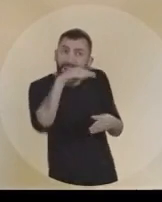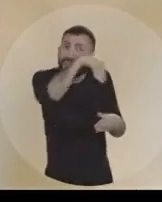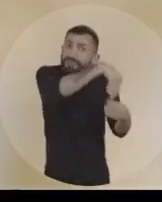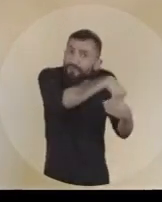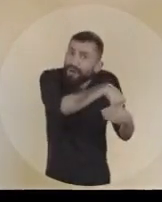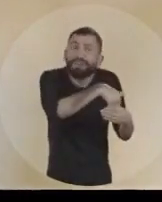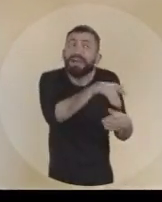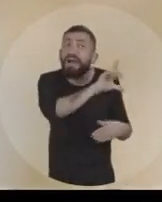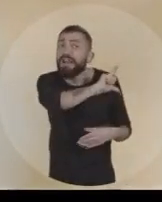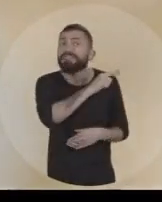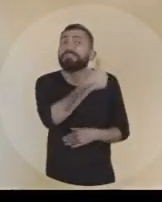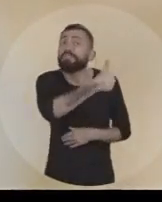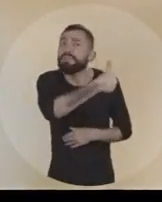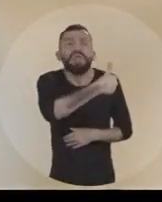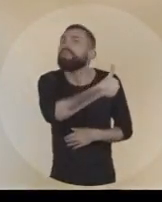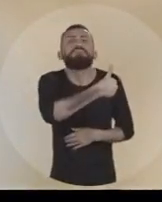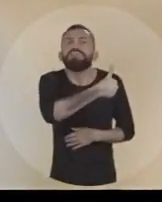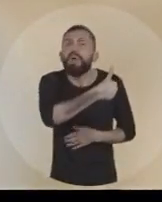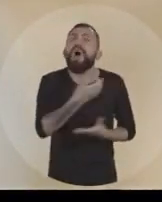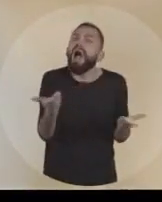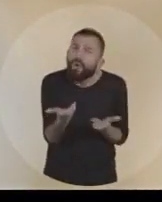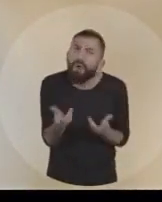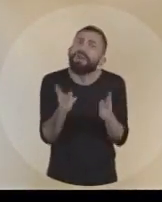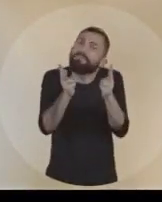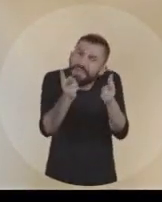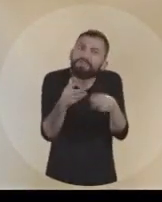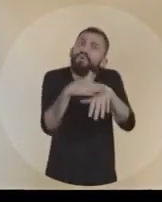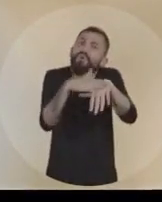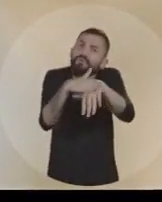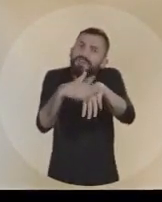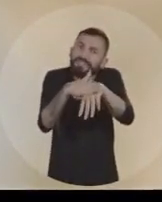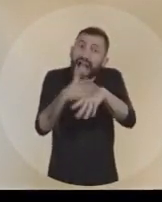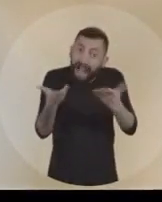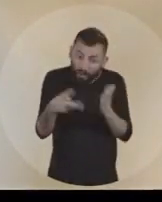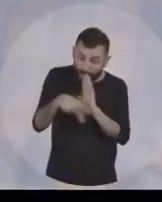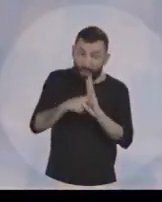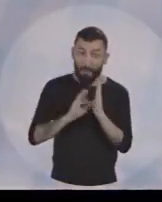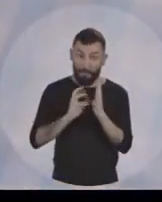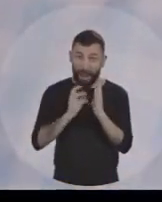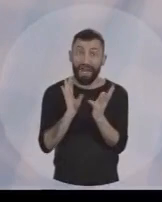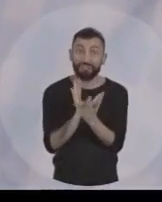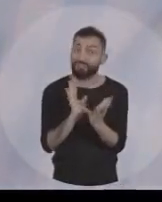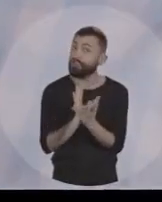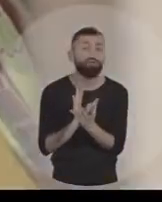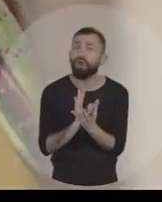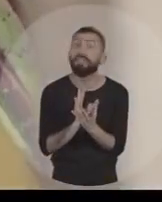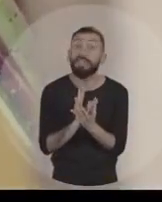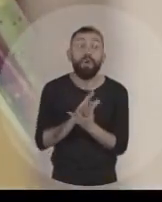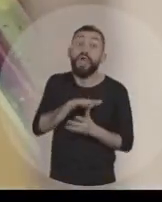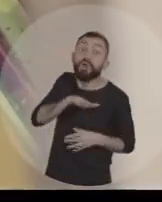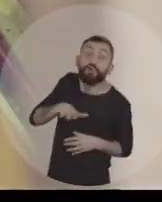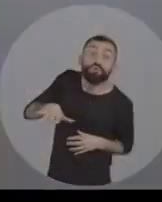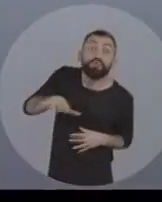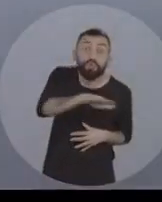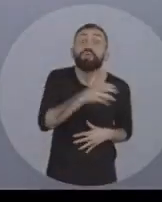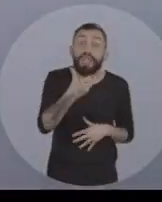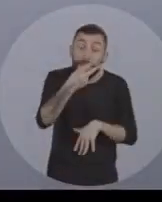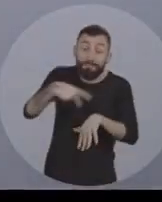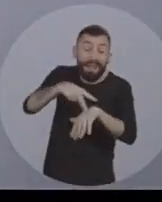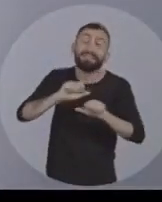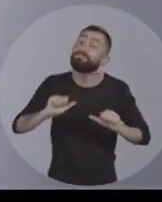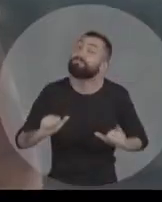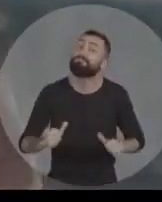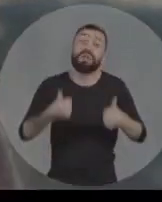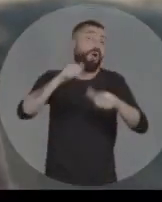candidato no primeiro turno, eu quero conversar com você. Essa campanha não é de um partido, é de todos que querem mudar para melhor o